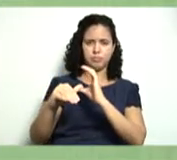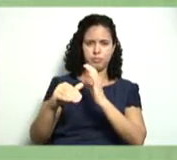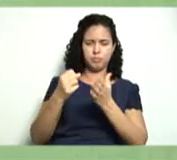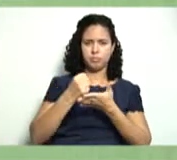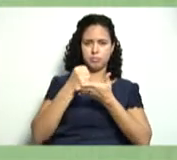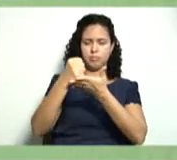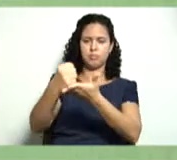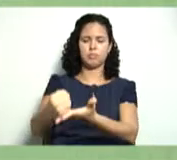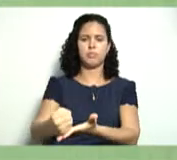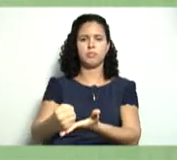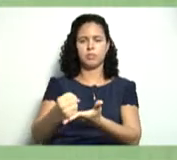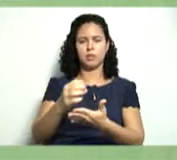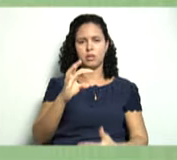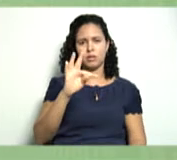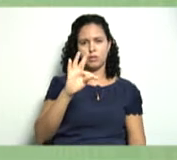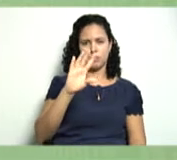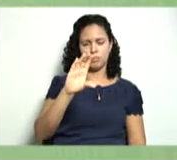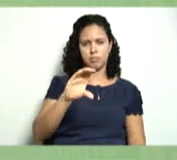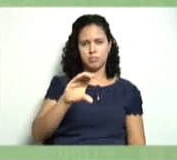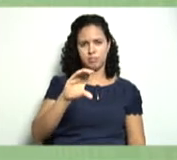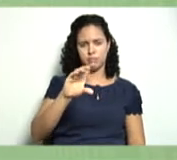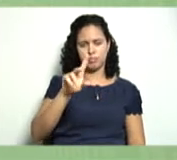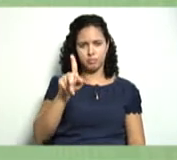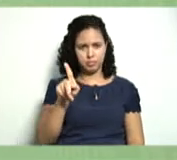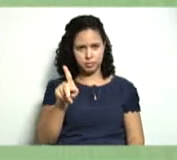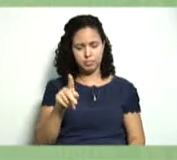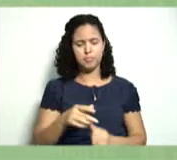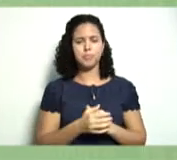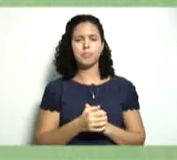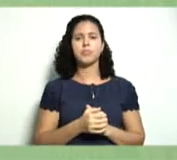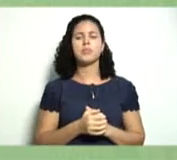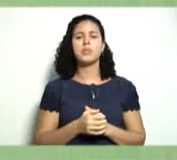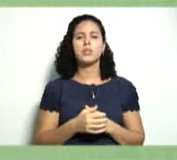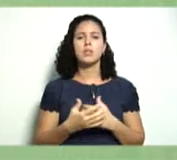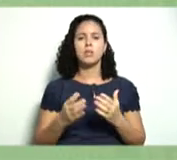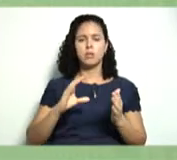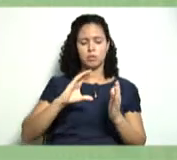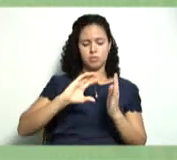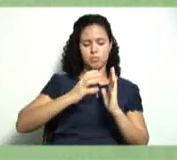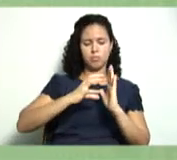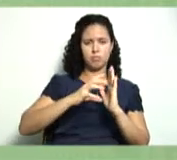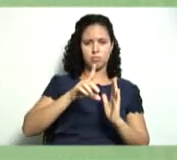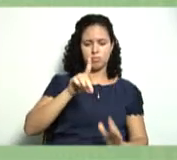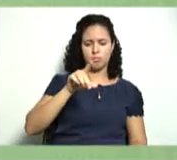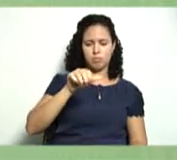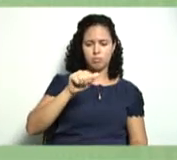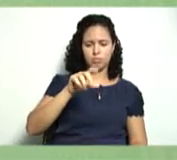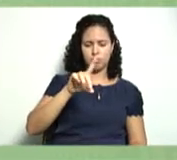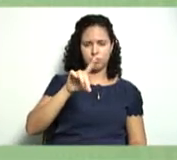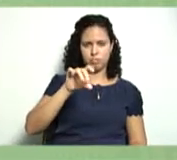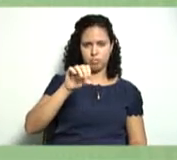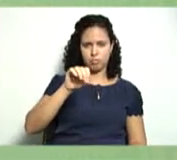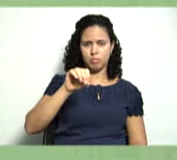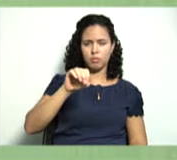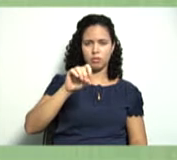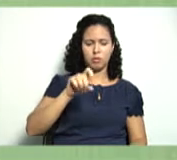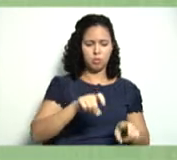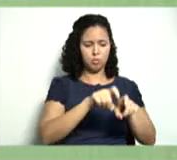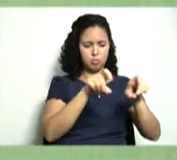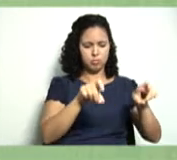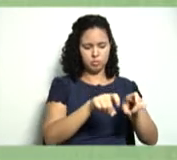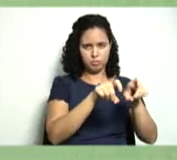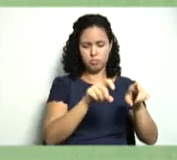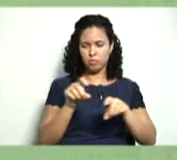tcp é o protocolo pelo qual os dados são enviados a partir de um computador para outro na